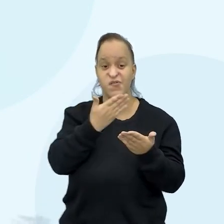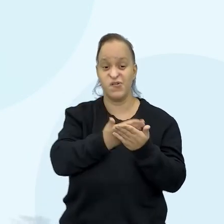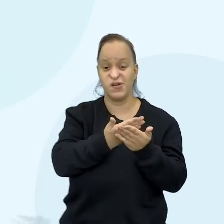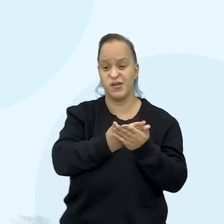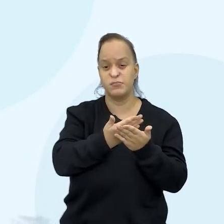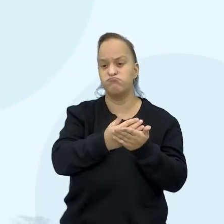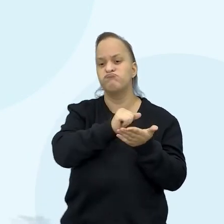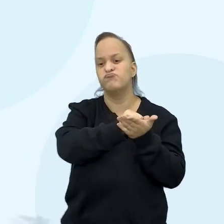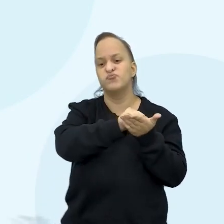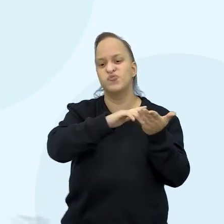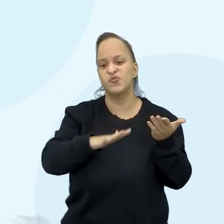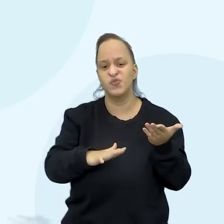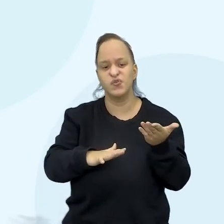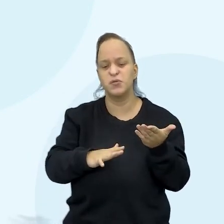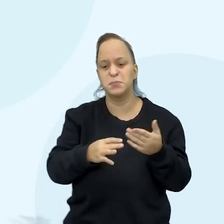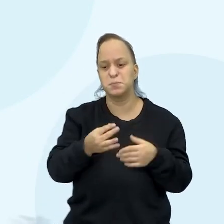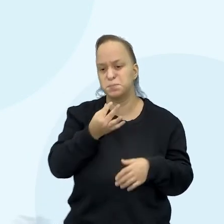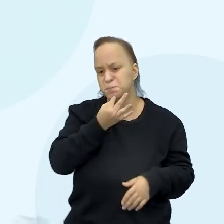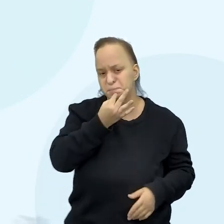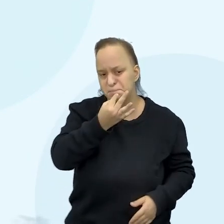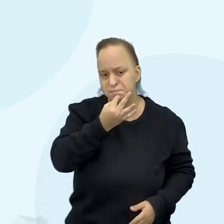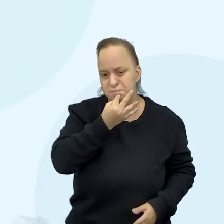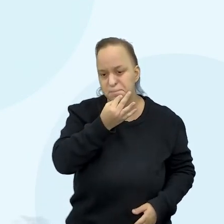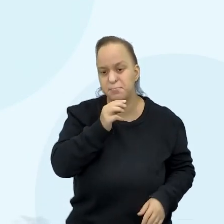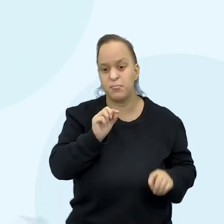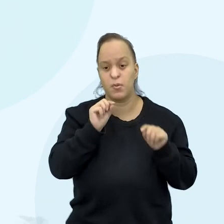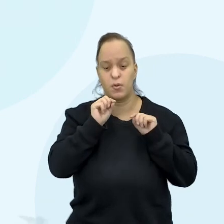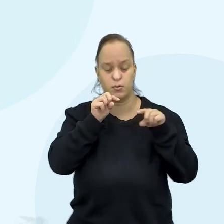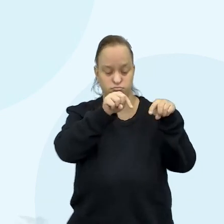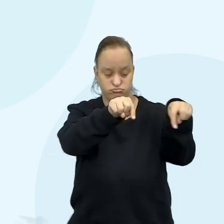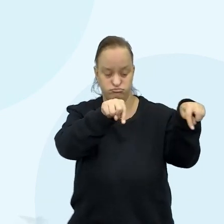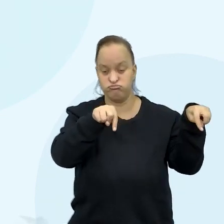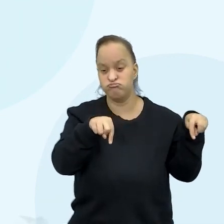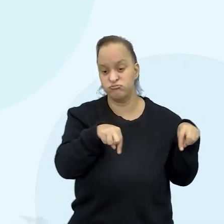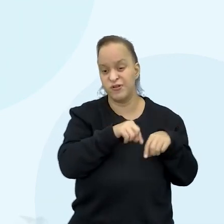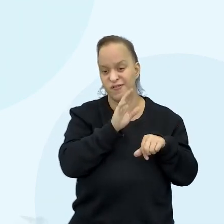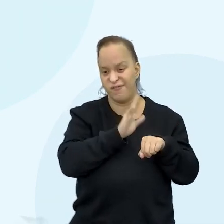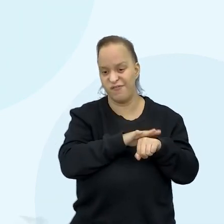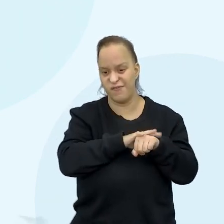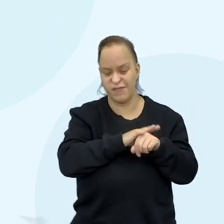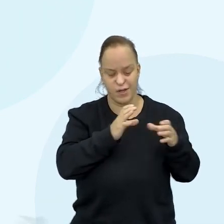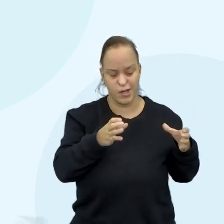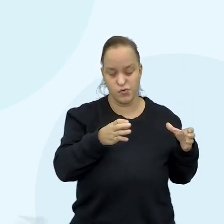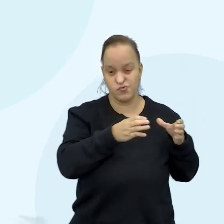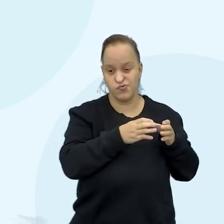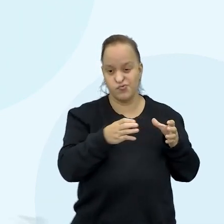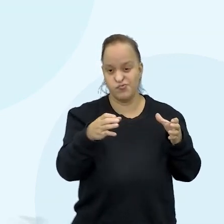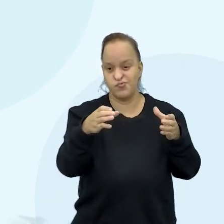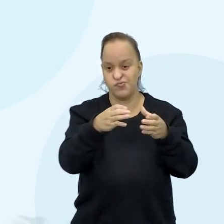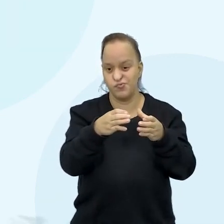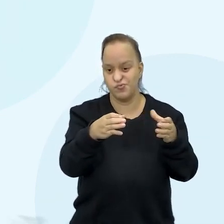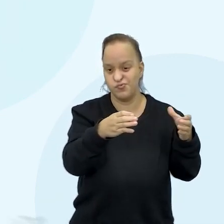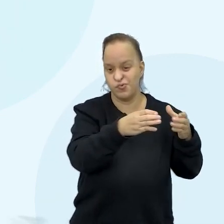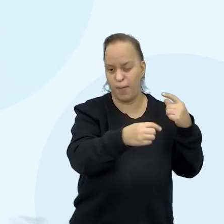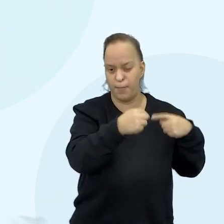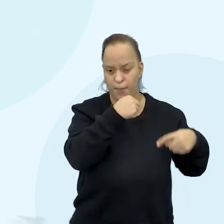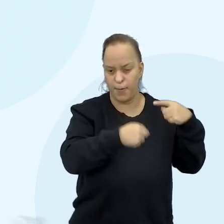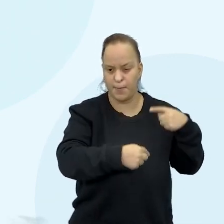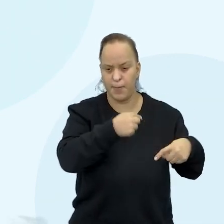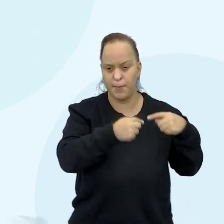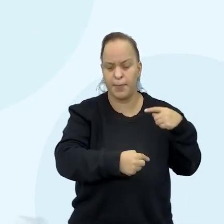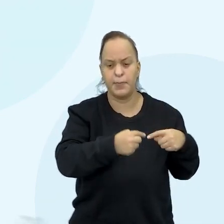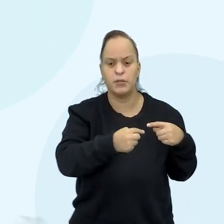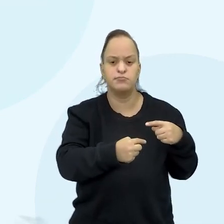para vocês realizarem em sala de aula e que diz o seguinte: em grupos discutam em que